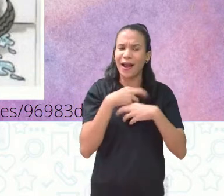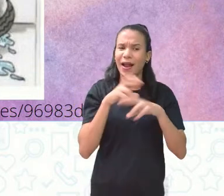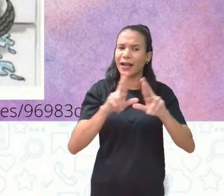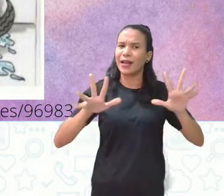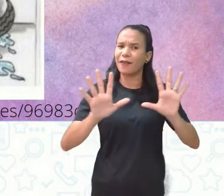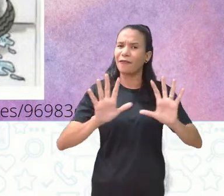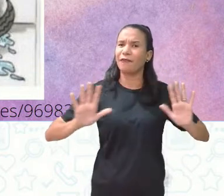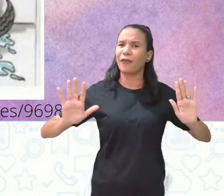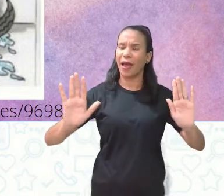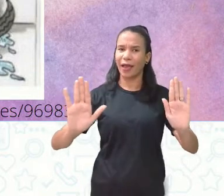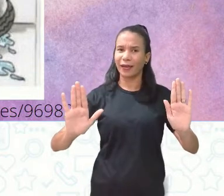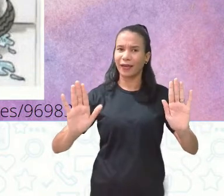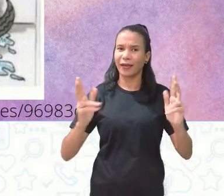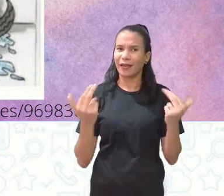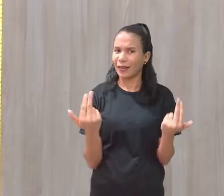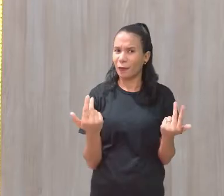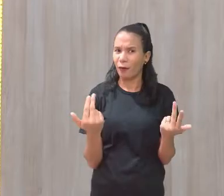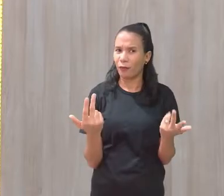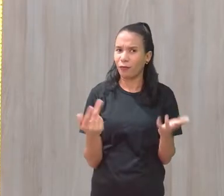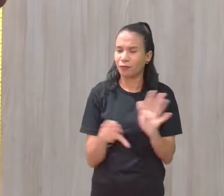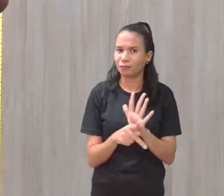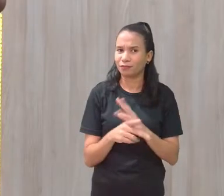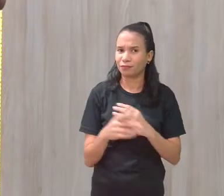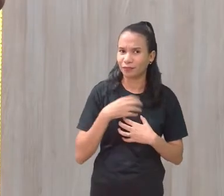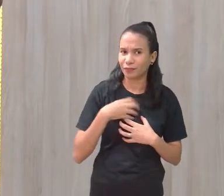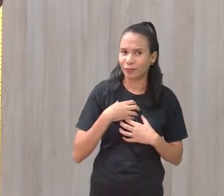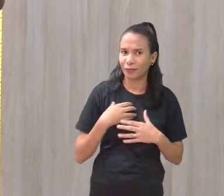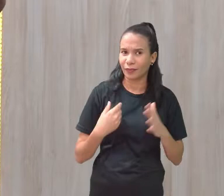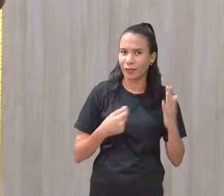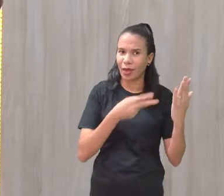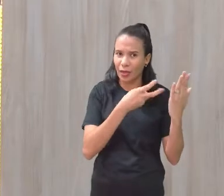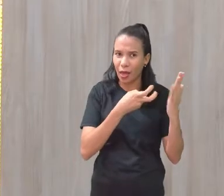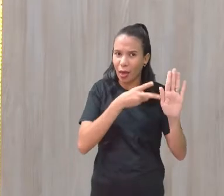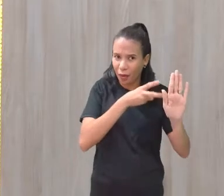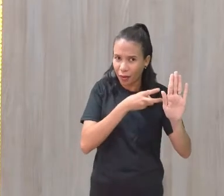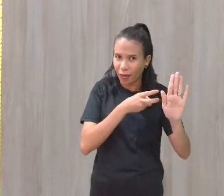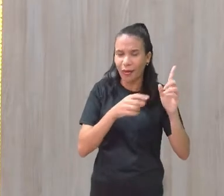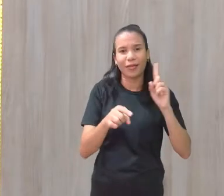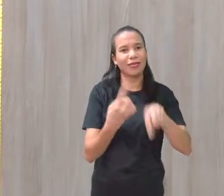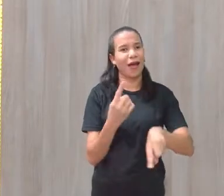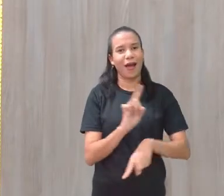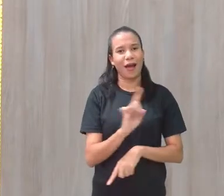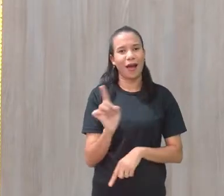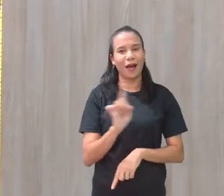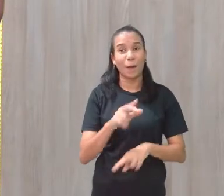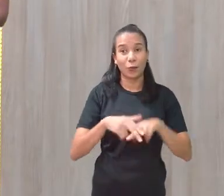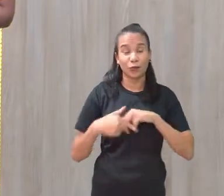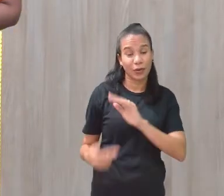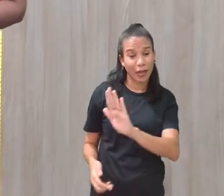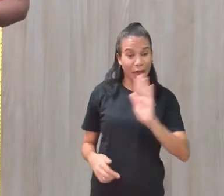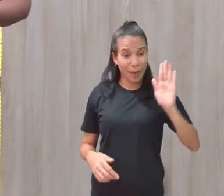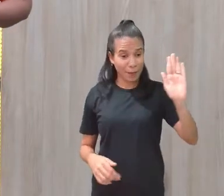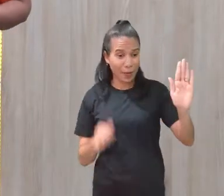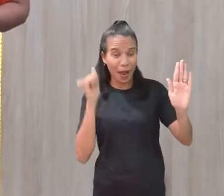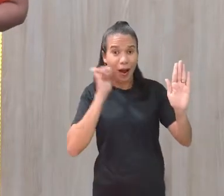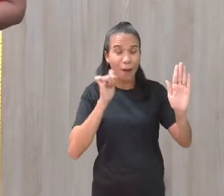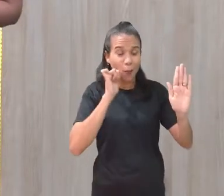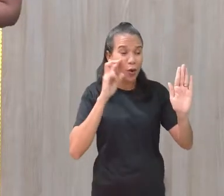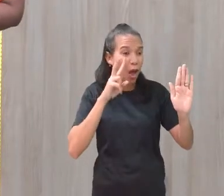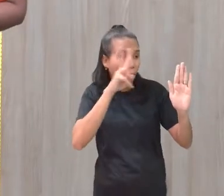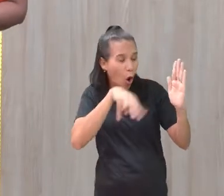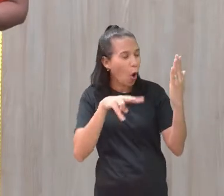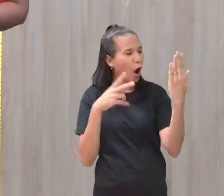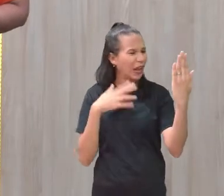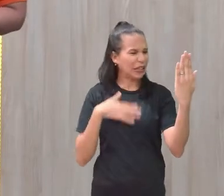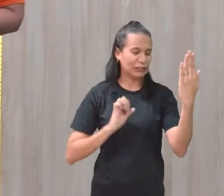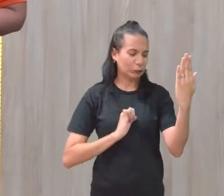situações a gente tem o mesmo sentido, denotativo e conotativo? Não. Quando eu estou falando na primeira, que a mulher está se olhando no espelho e diz